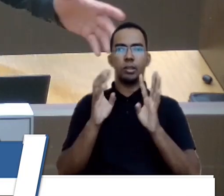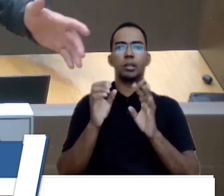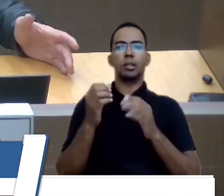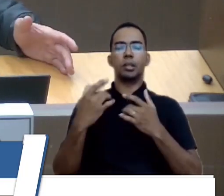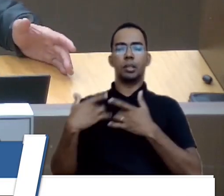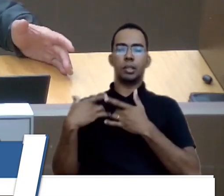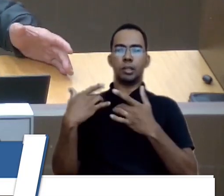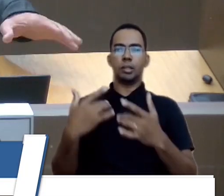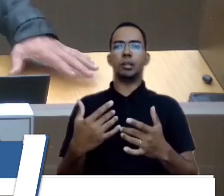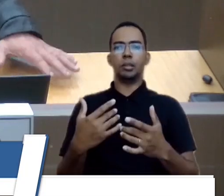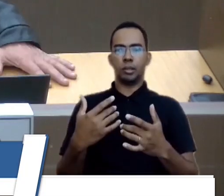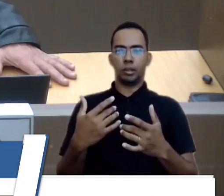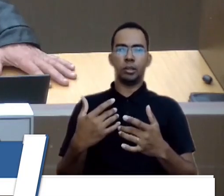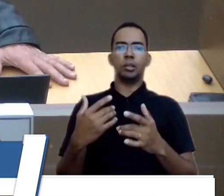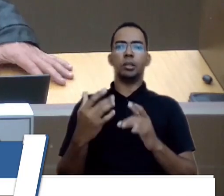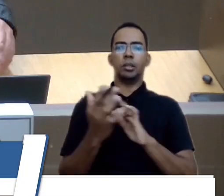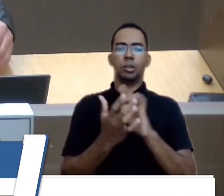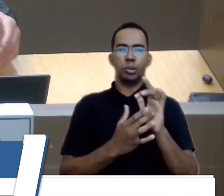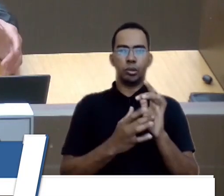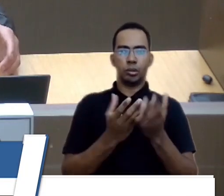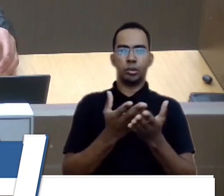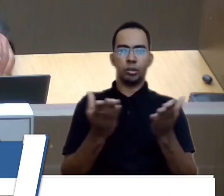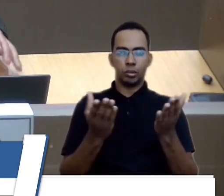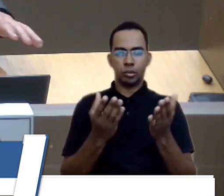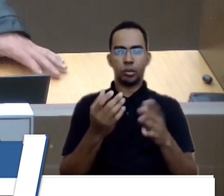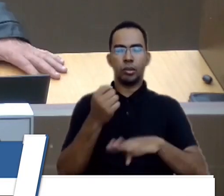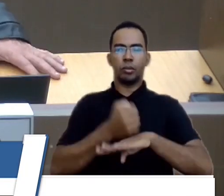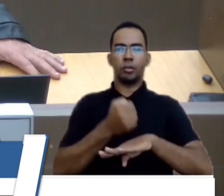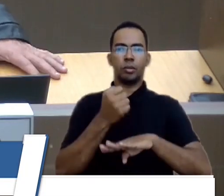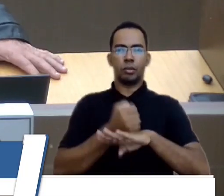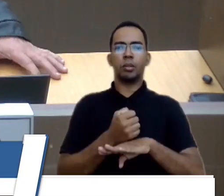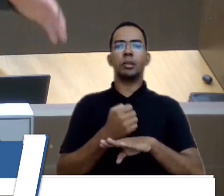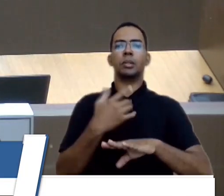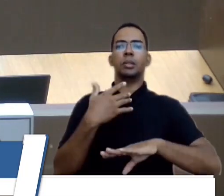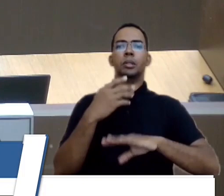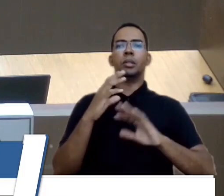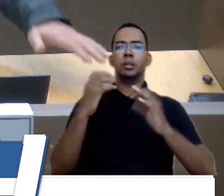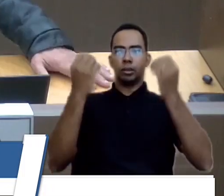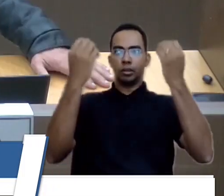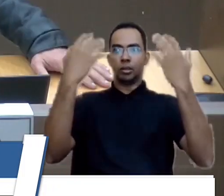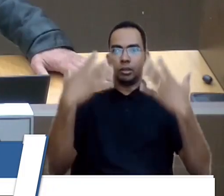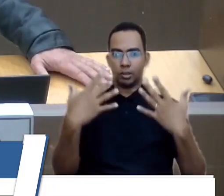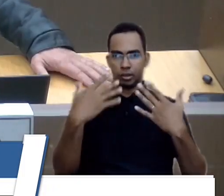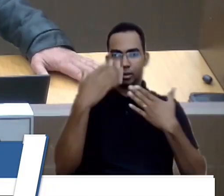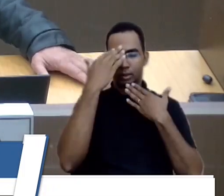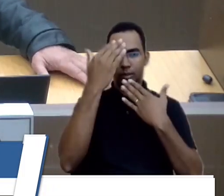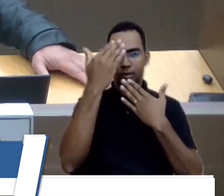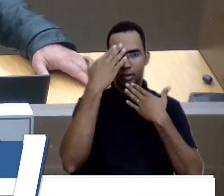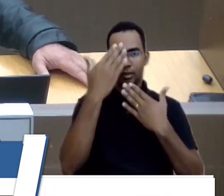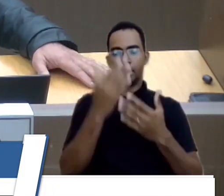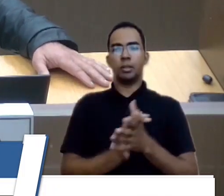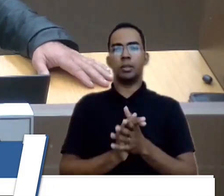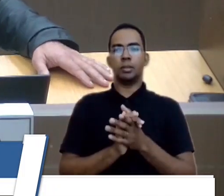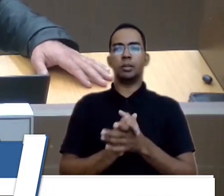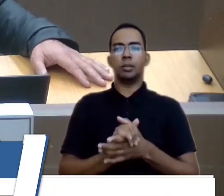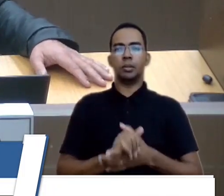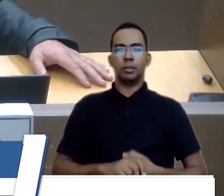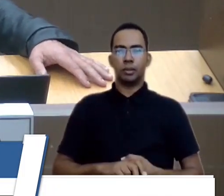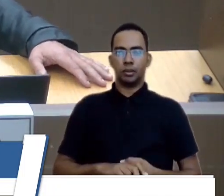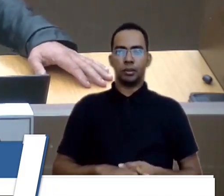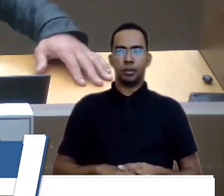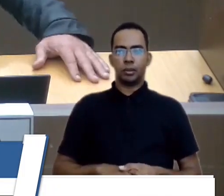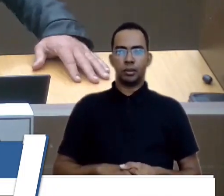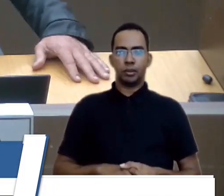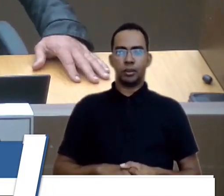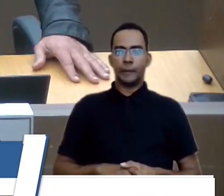segundo Jesus, que é o que a Franca realmente é uma cidade muito abençoada. Agradeço, Jean, pela presença aí.